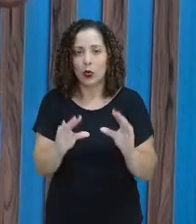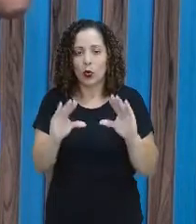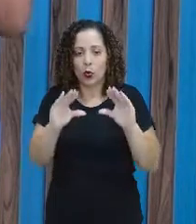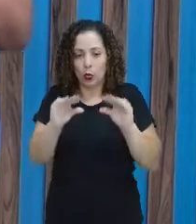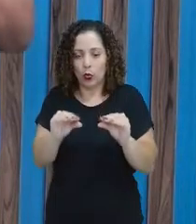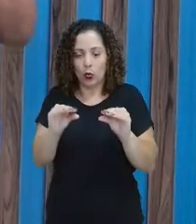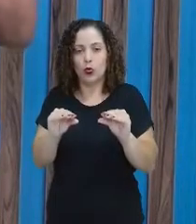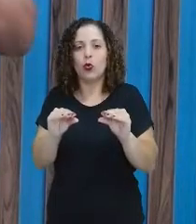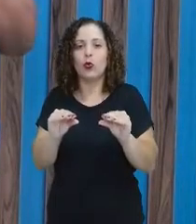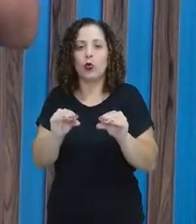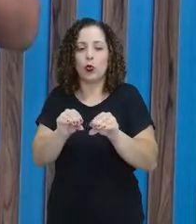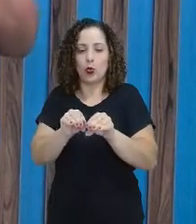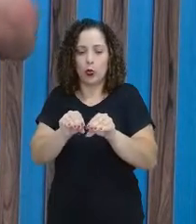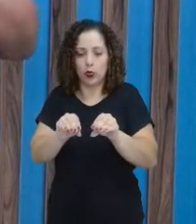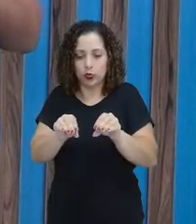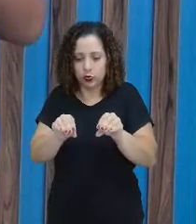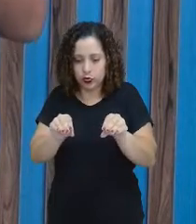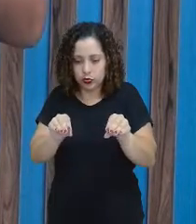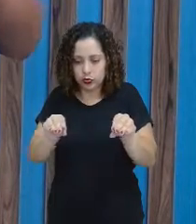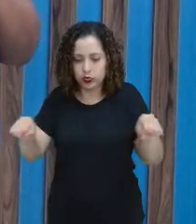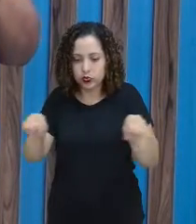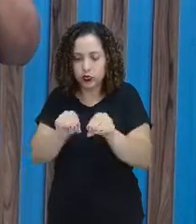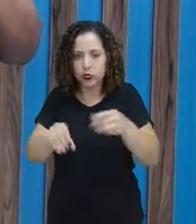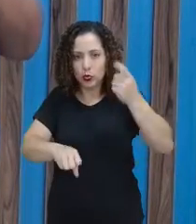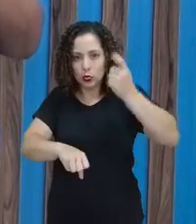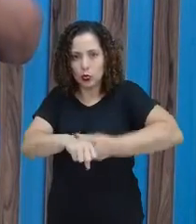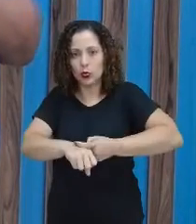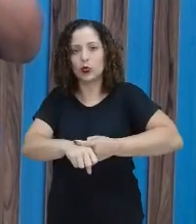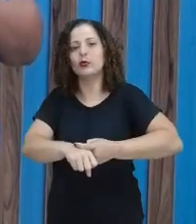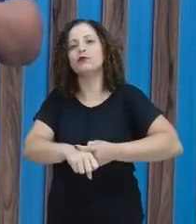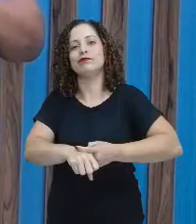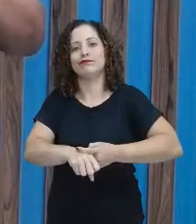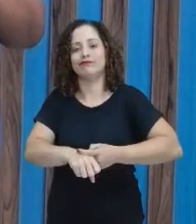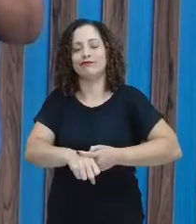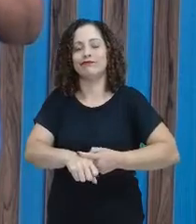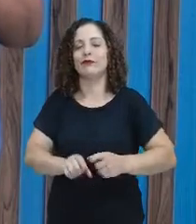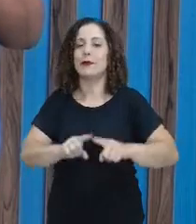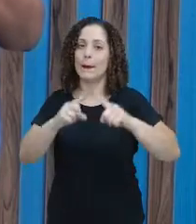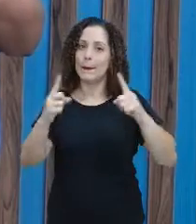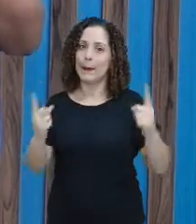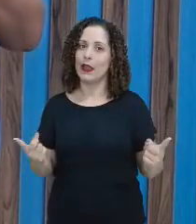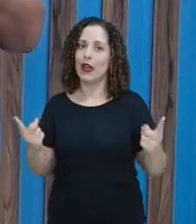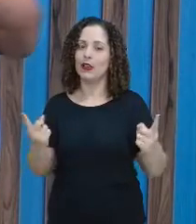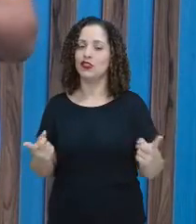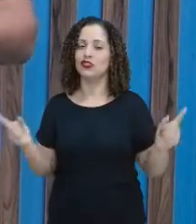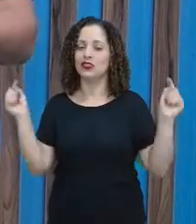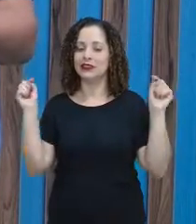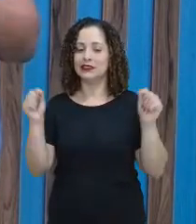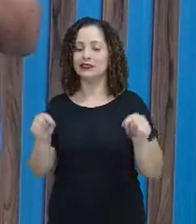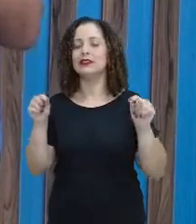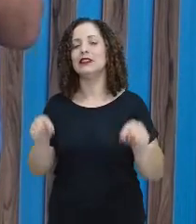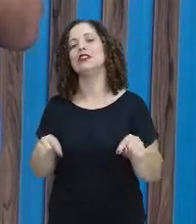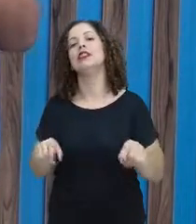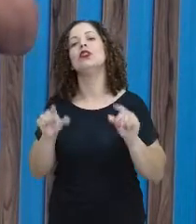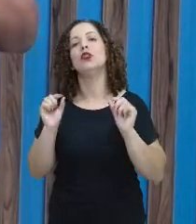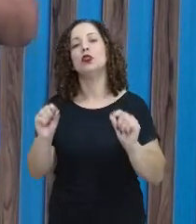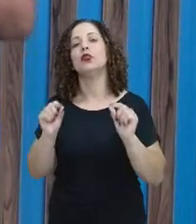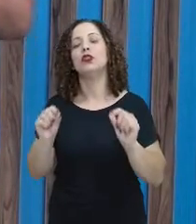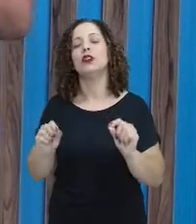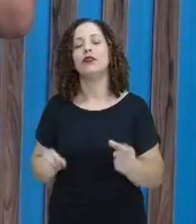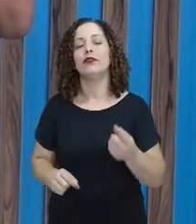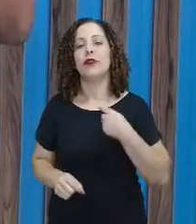ele vai novamente voltar a ficar sólido. Só que eu vou ter a oportunidade de